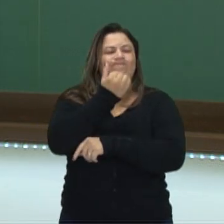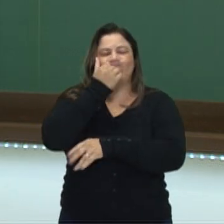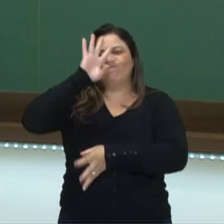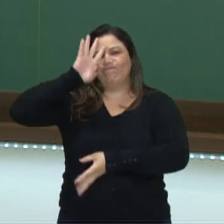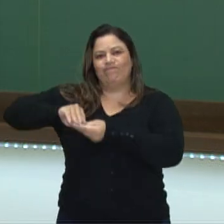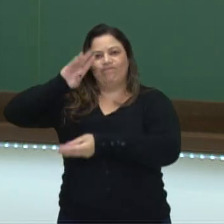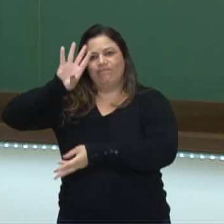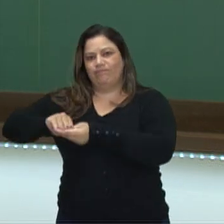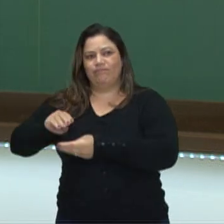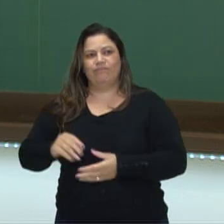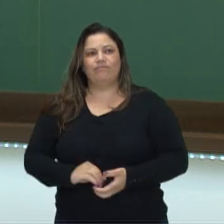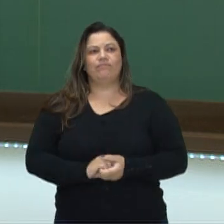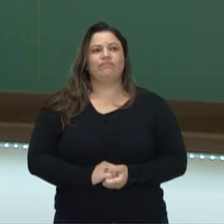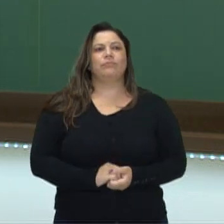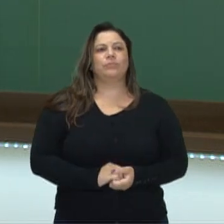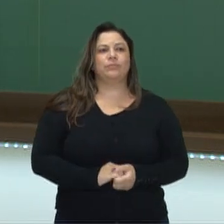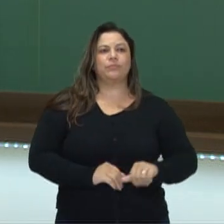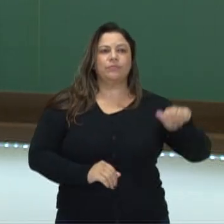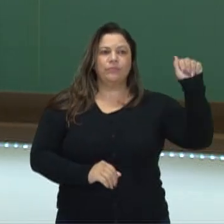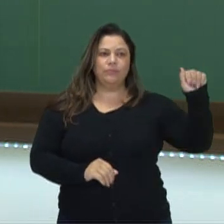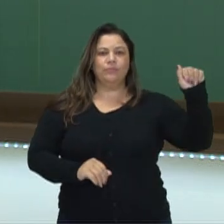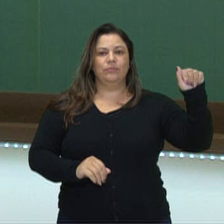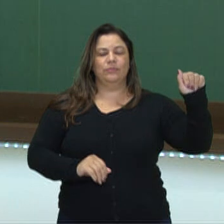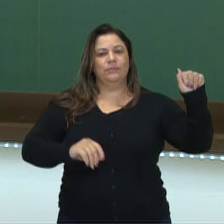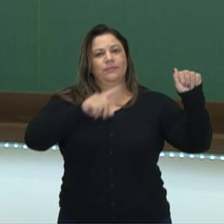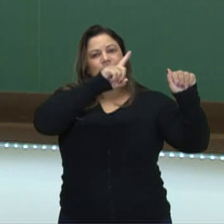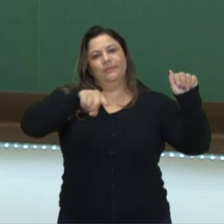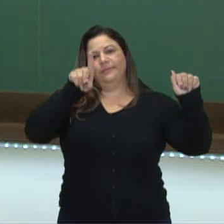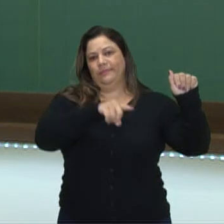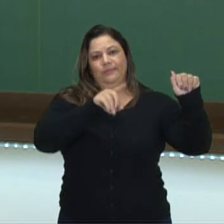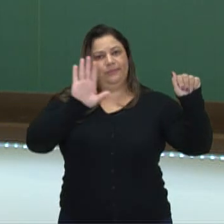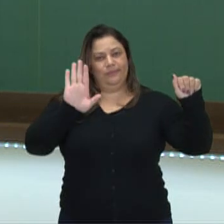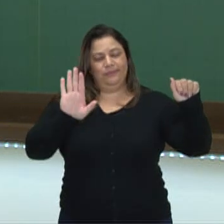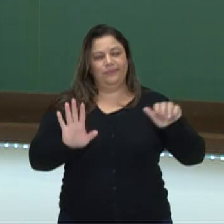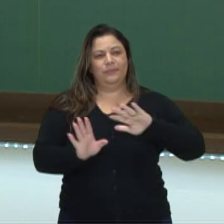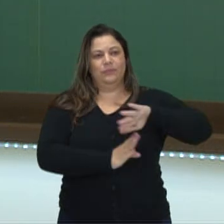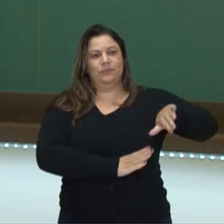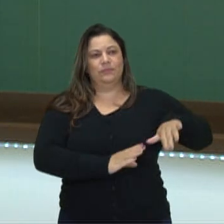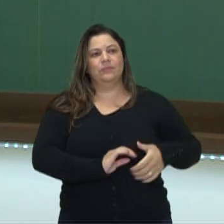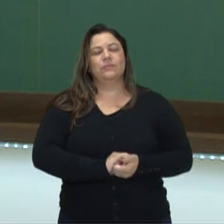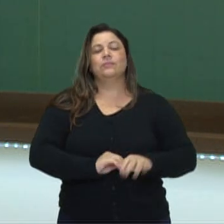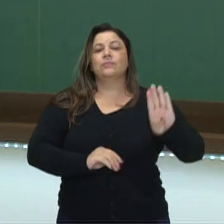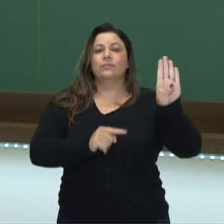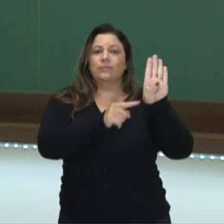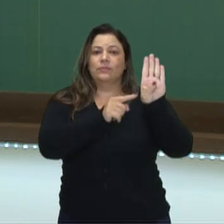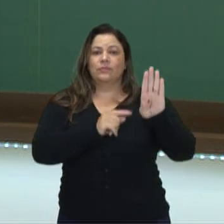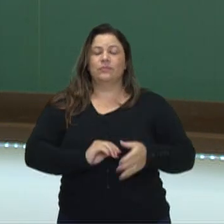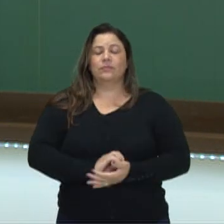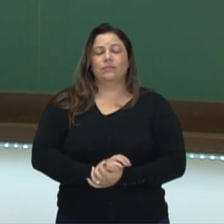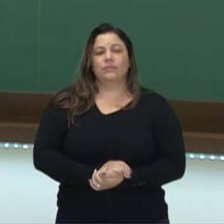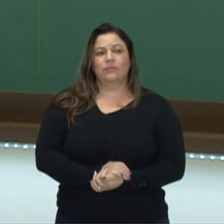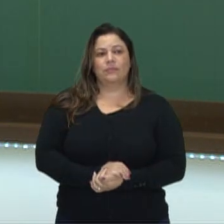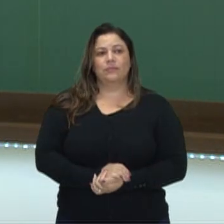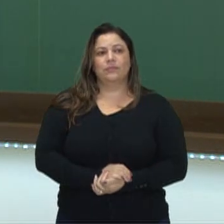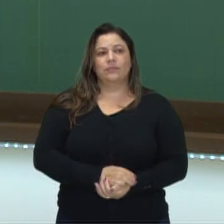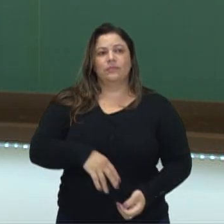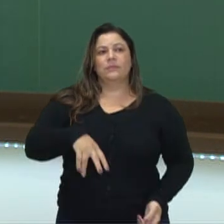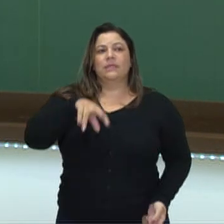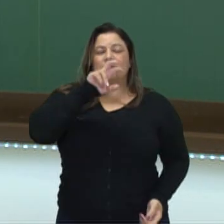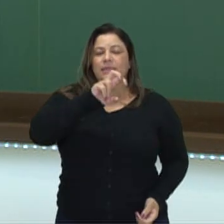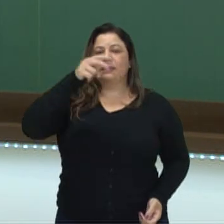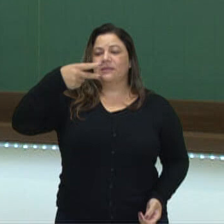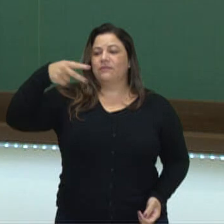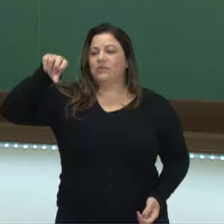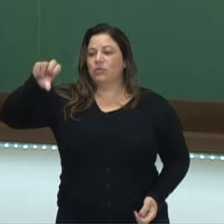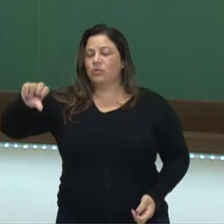o quadrado perfeito. Apenas o numerador. Na letra B, a gente tem 529 sobre 100. O